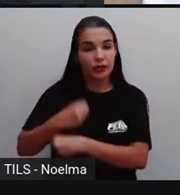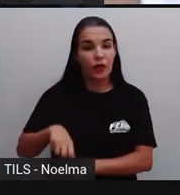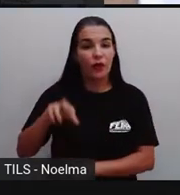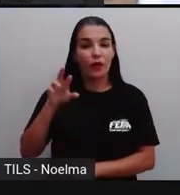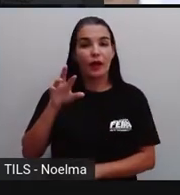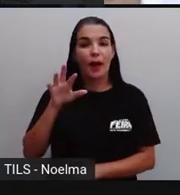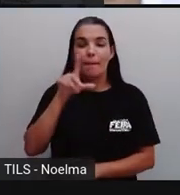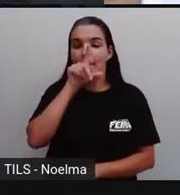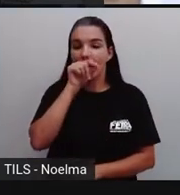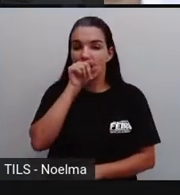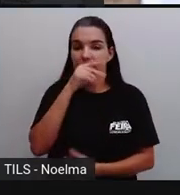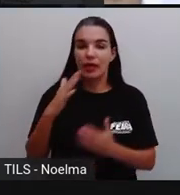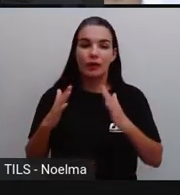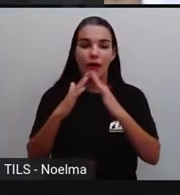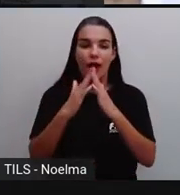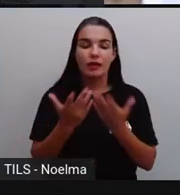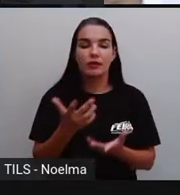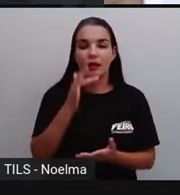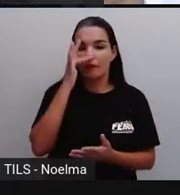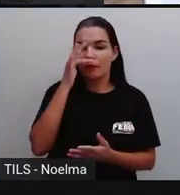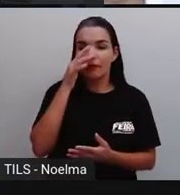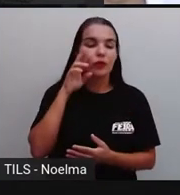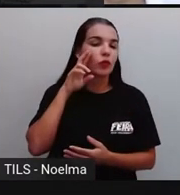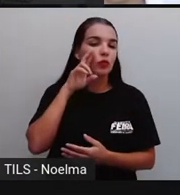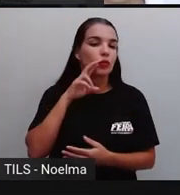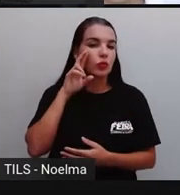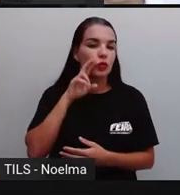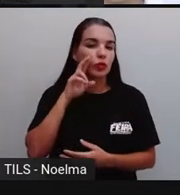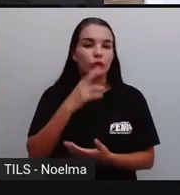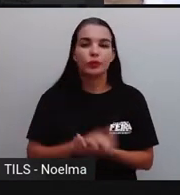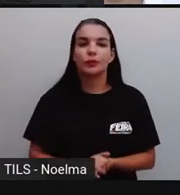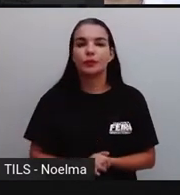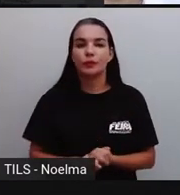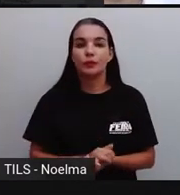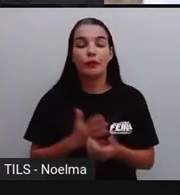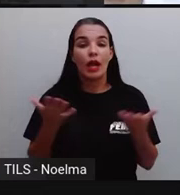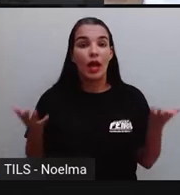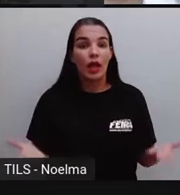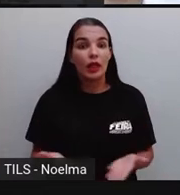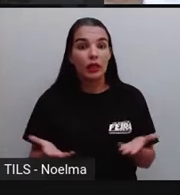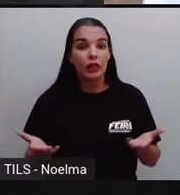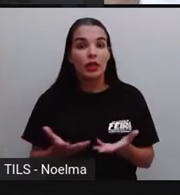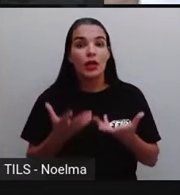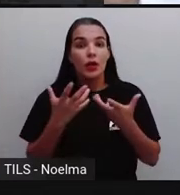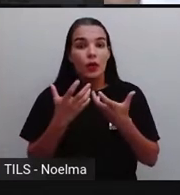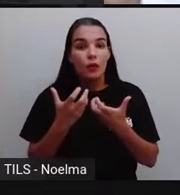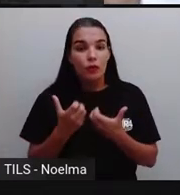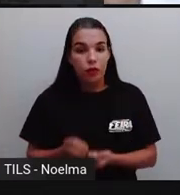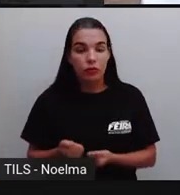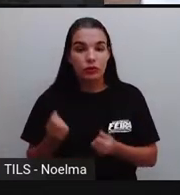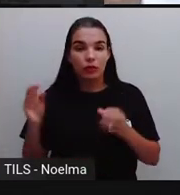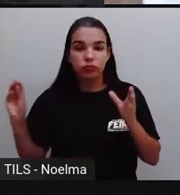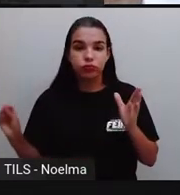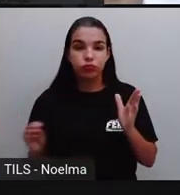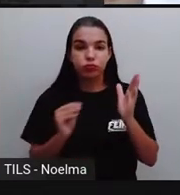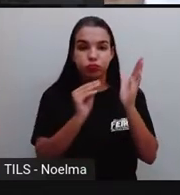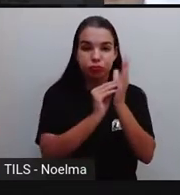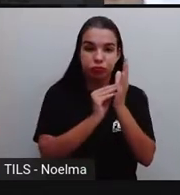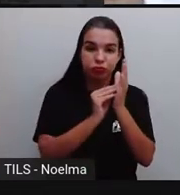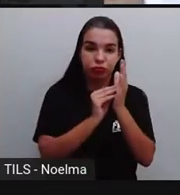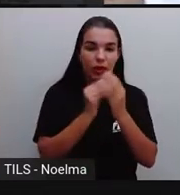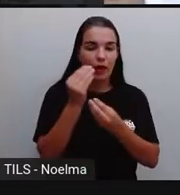vassoura, pássaro, casa, rosa. Então, vamos completar, tá?